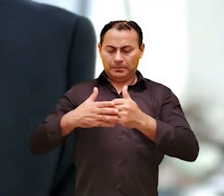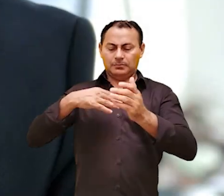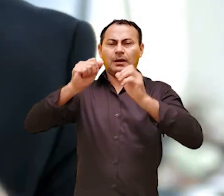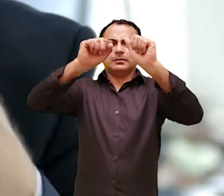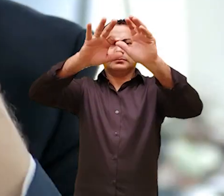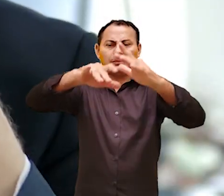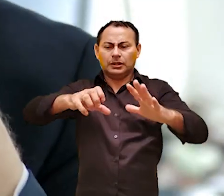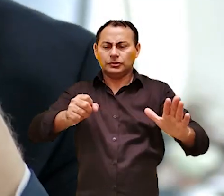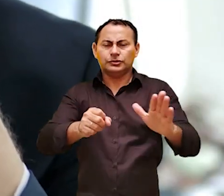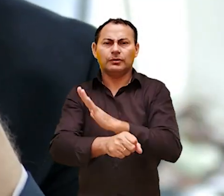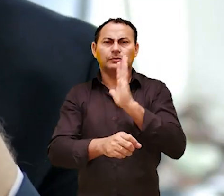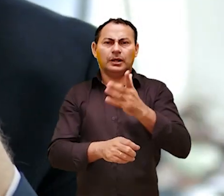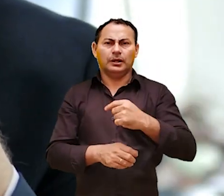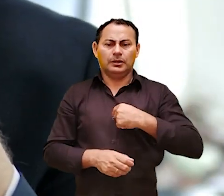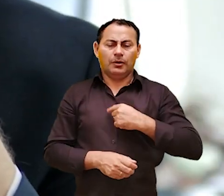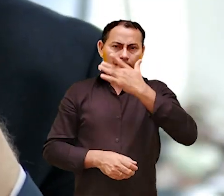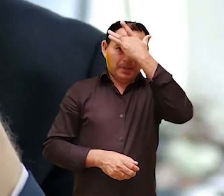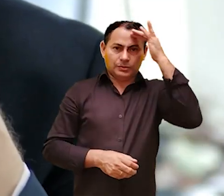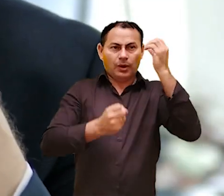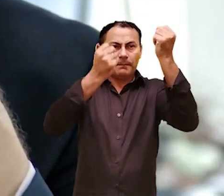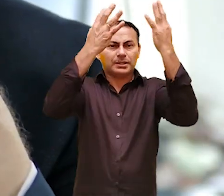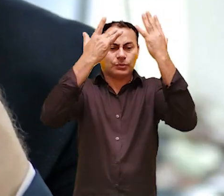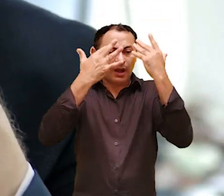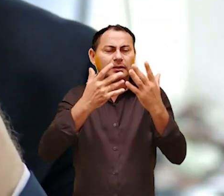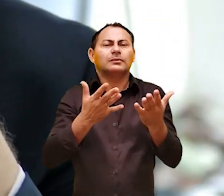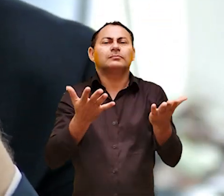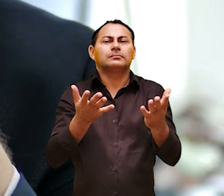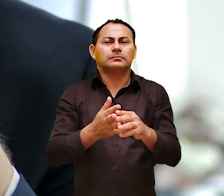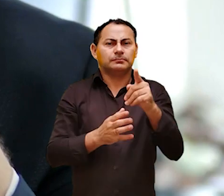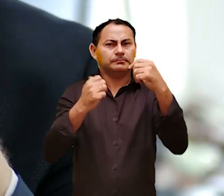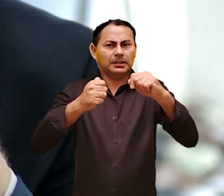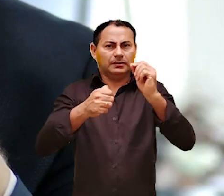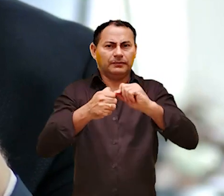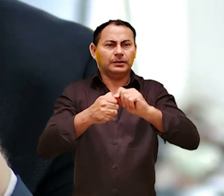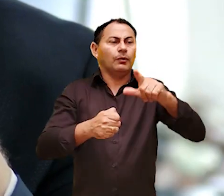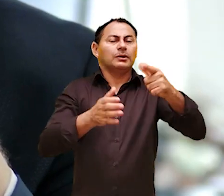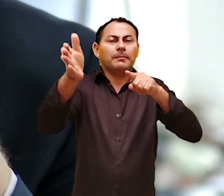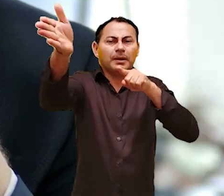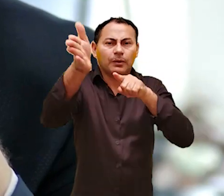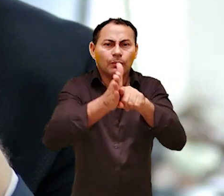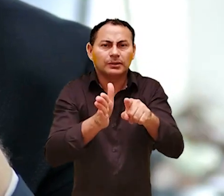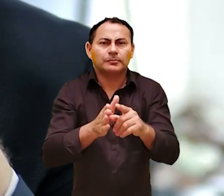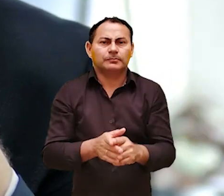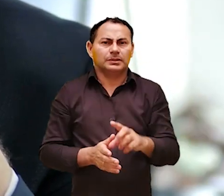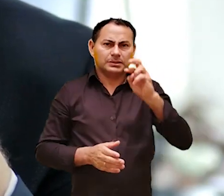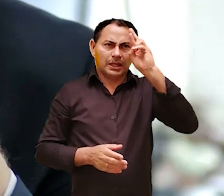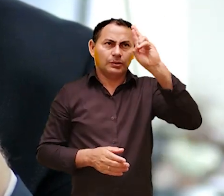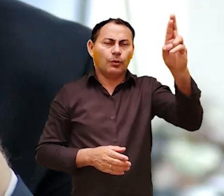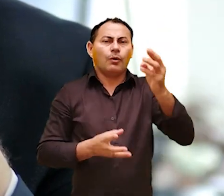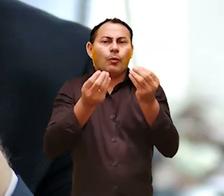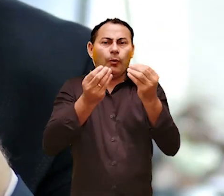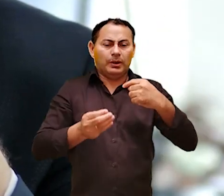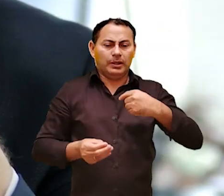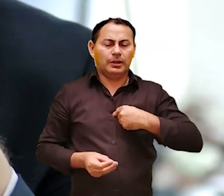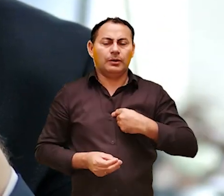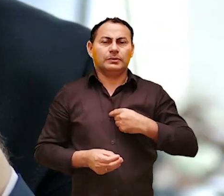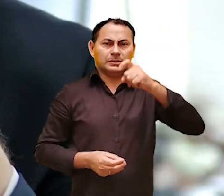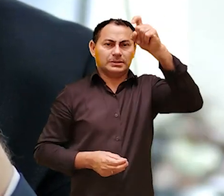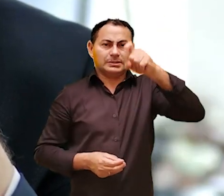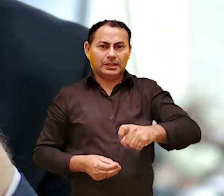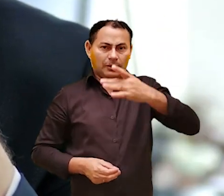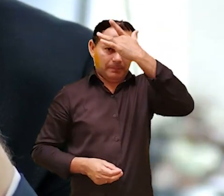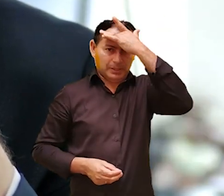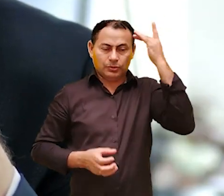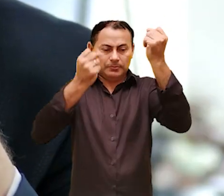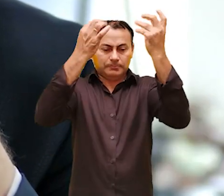as minhas mãos abençoadas vão se encher, já que eu sou um homem abençoado? Você precisa fazer outra pergunta. Senhor, como eu,